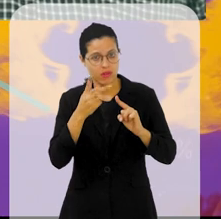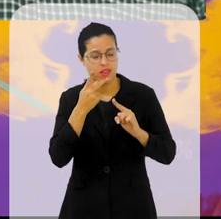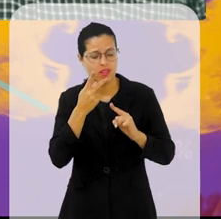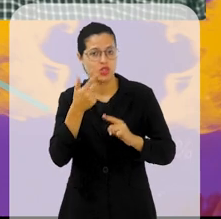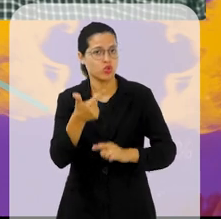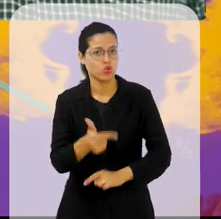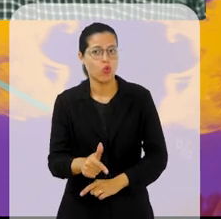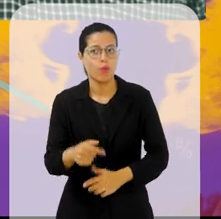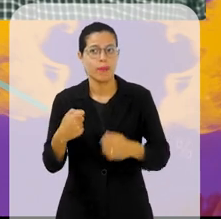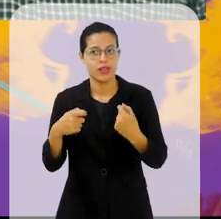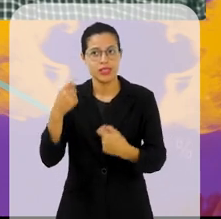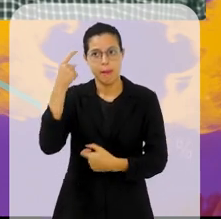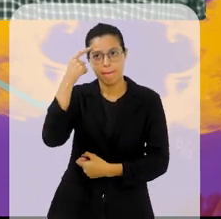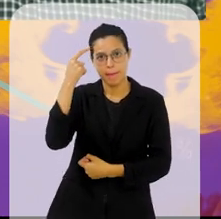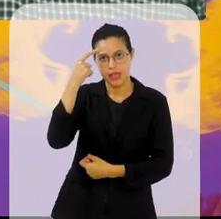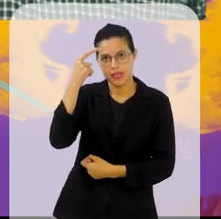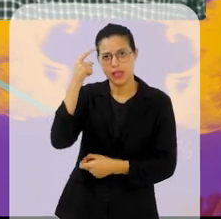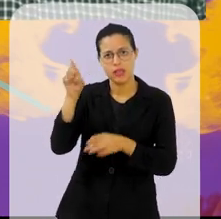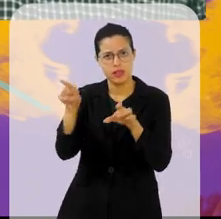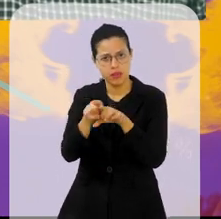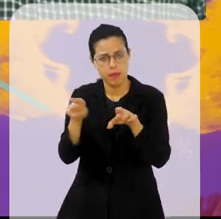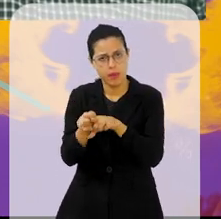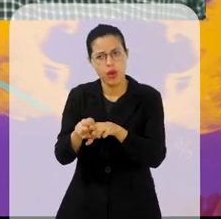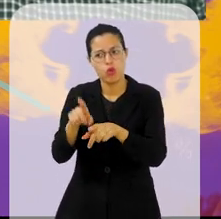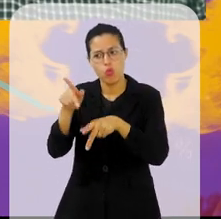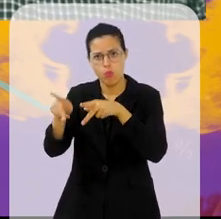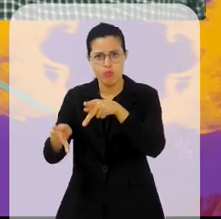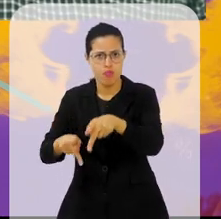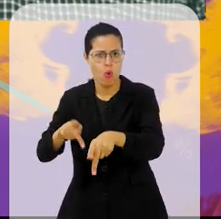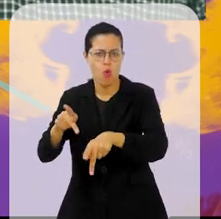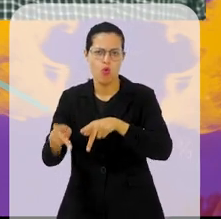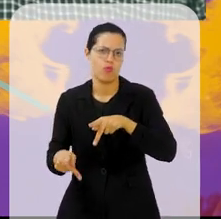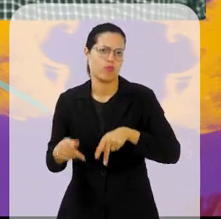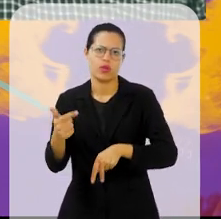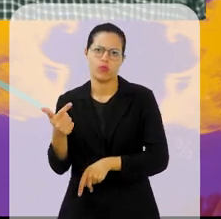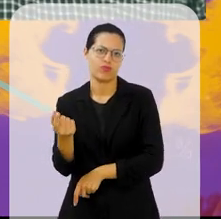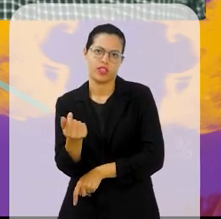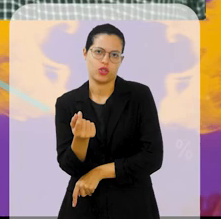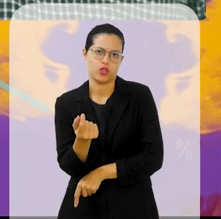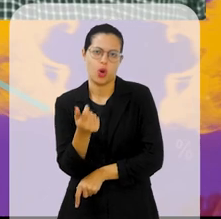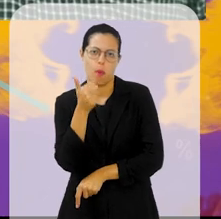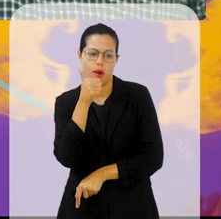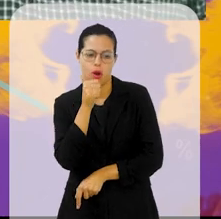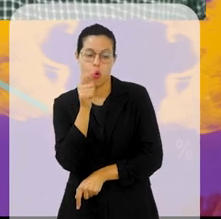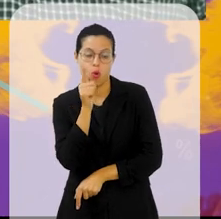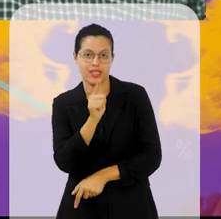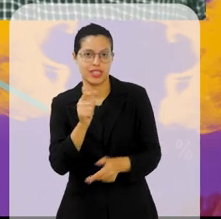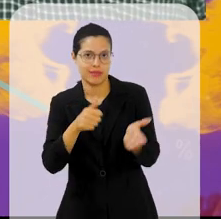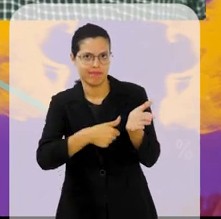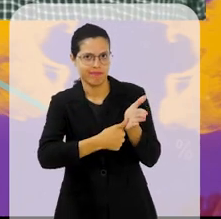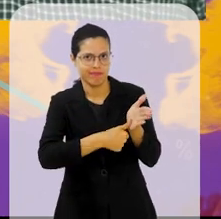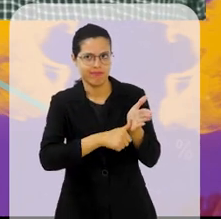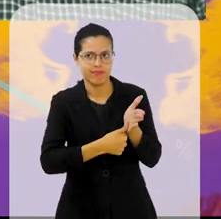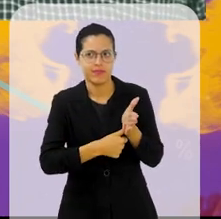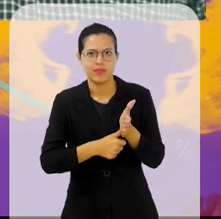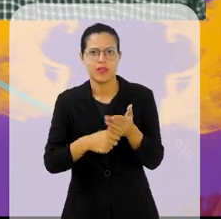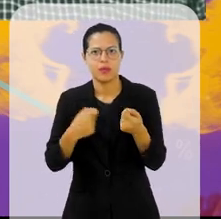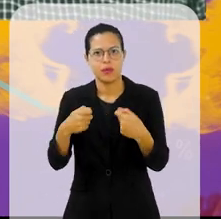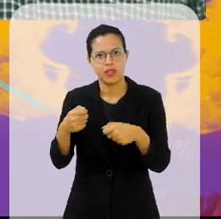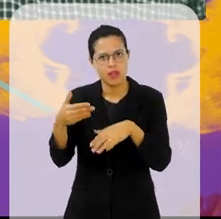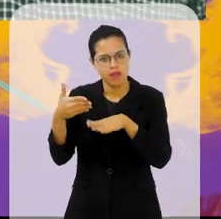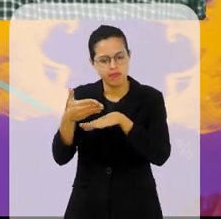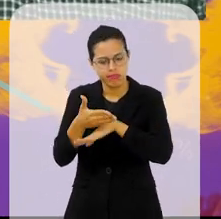dizer, tem que pensar no cidadão do povo, que não tem dinheiro também para ser sócio, que eventualmente tem que